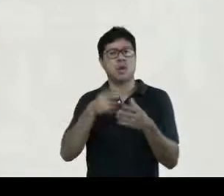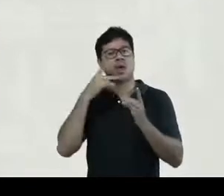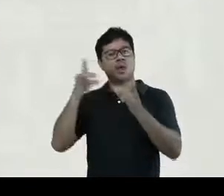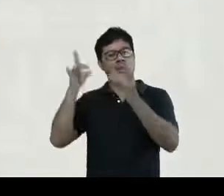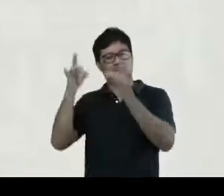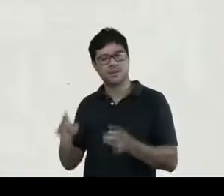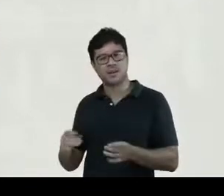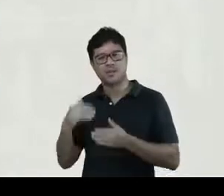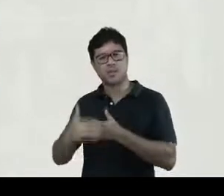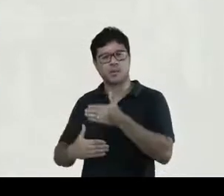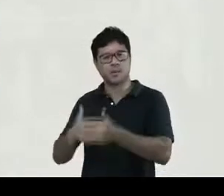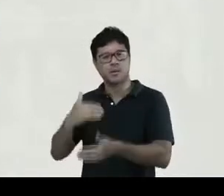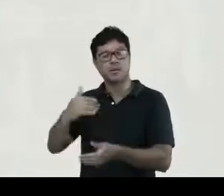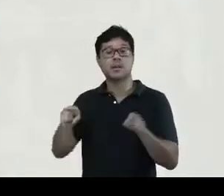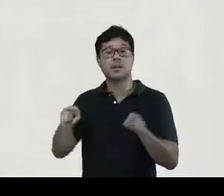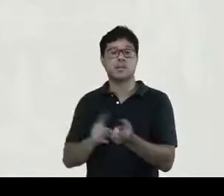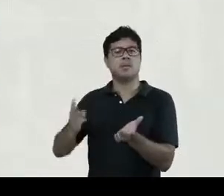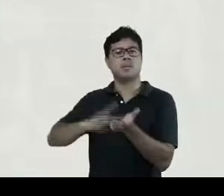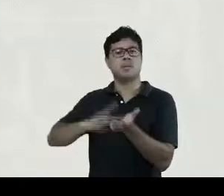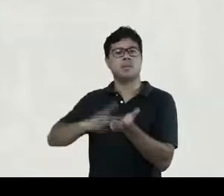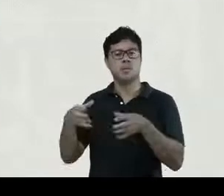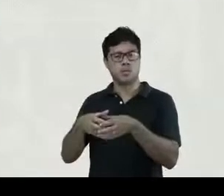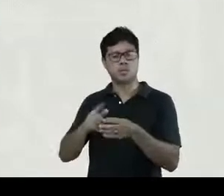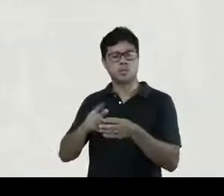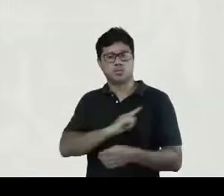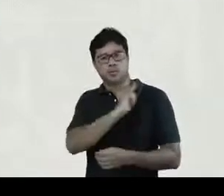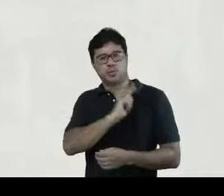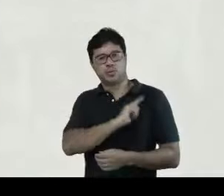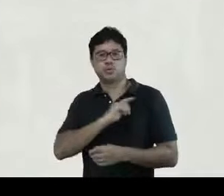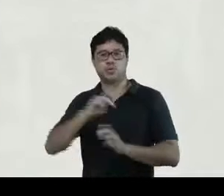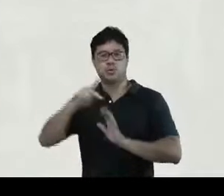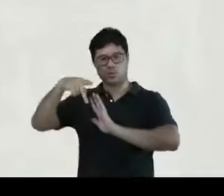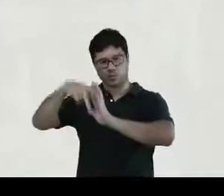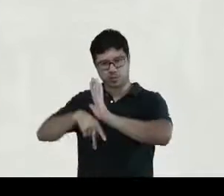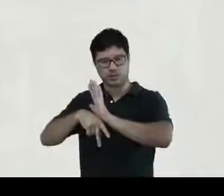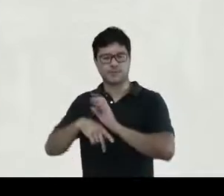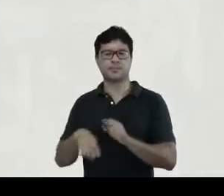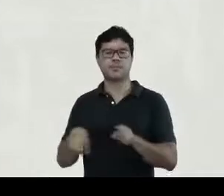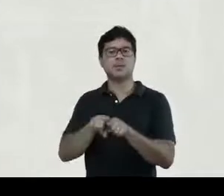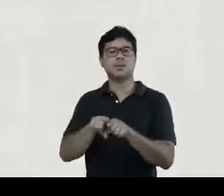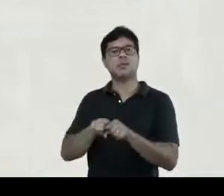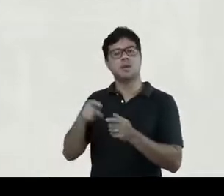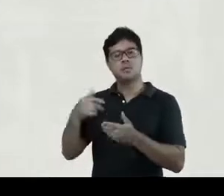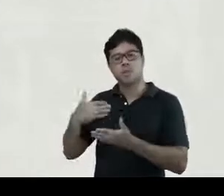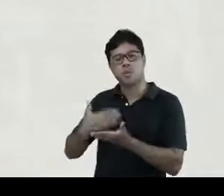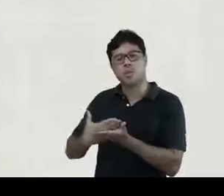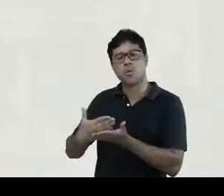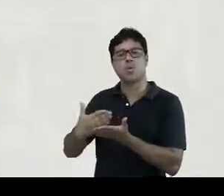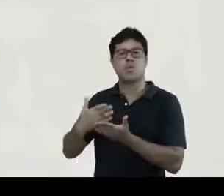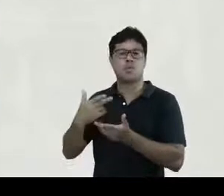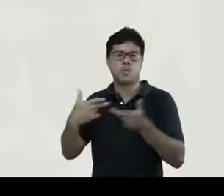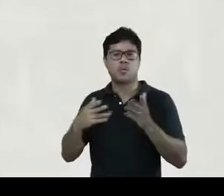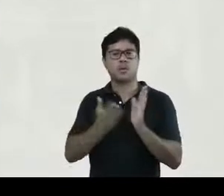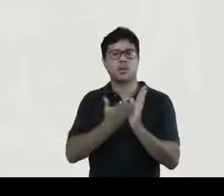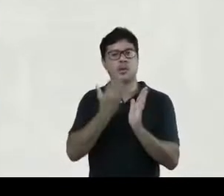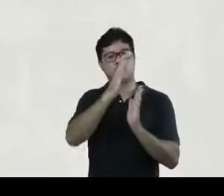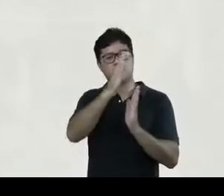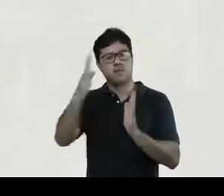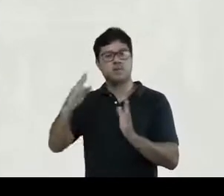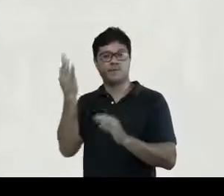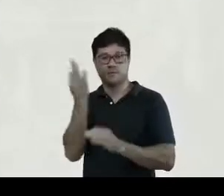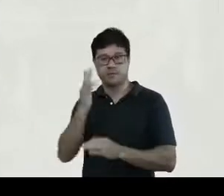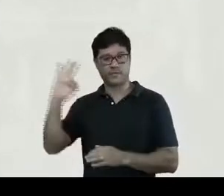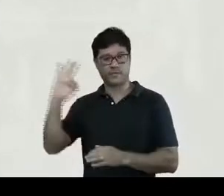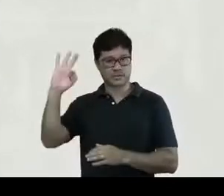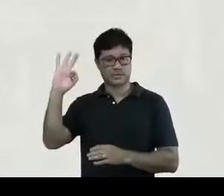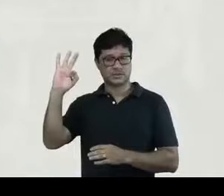descrição de procedências e é membro do comitê gestor do projeto Dados de Proveniência de Bibliotecas Francesas, financiado